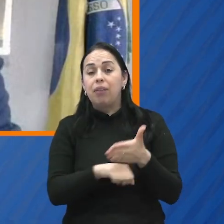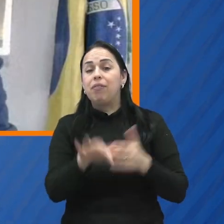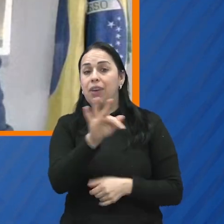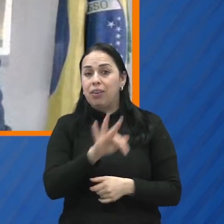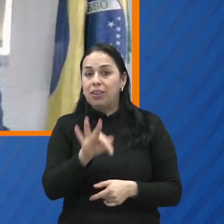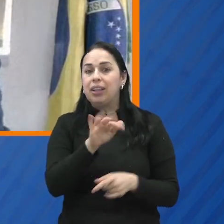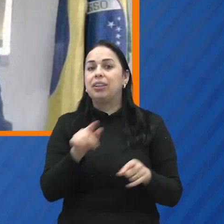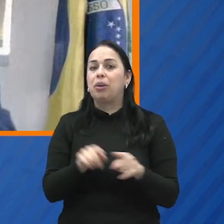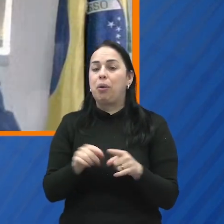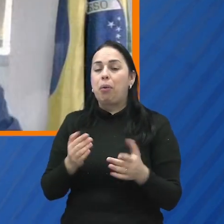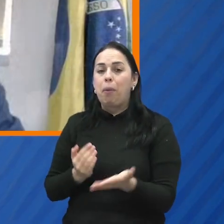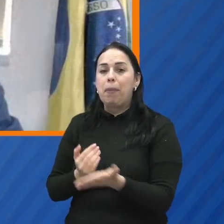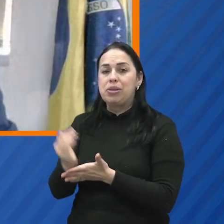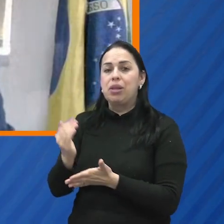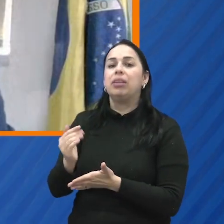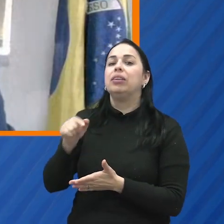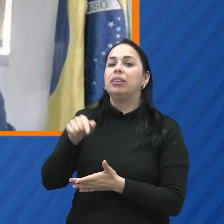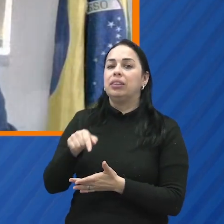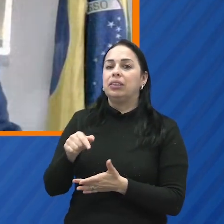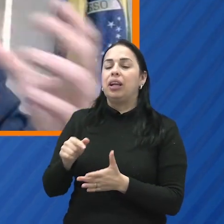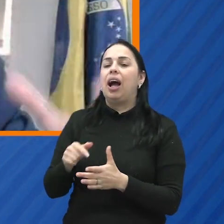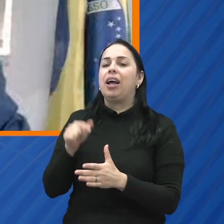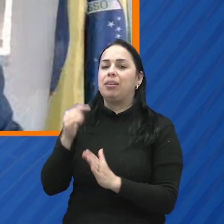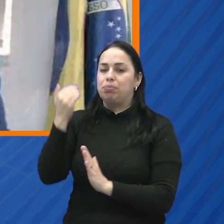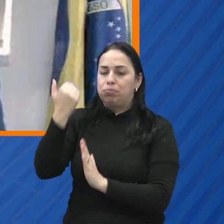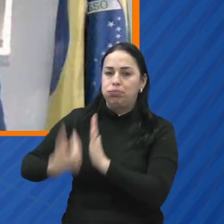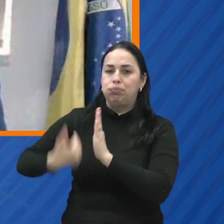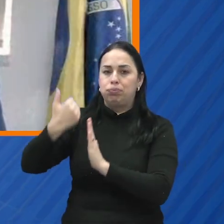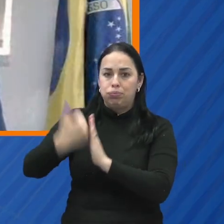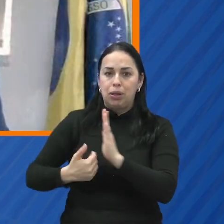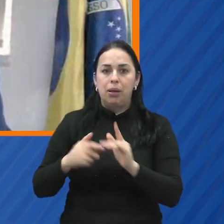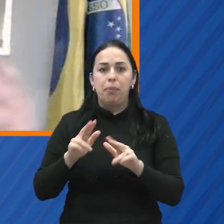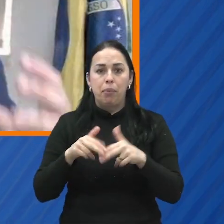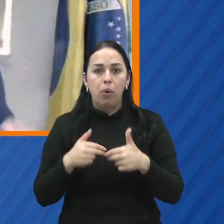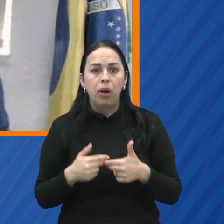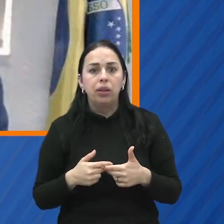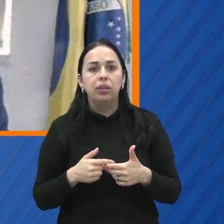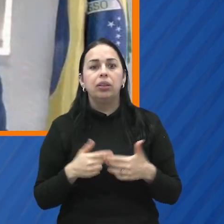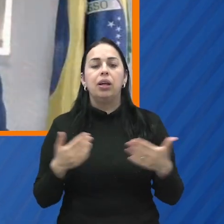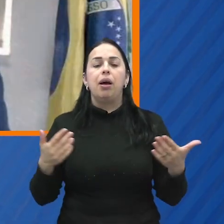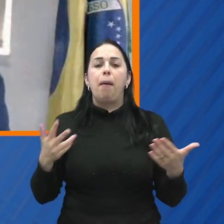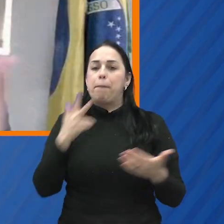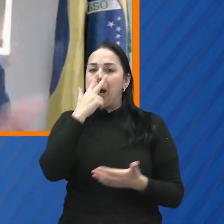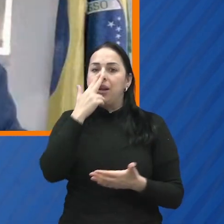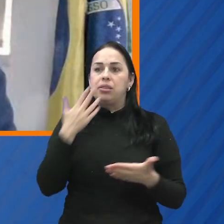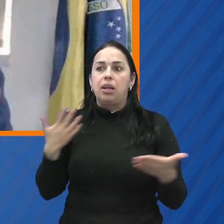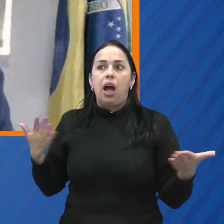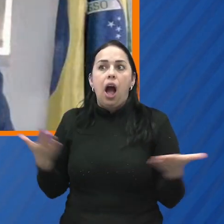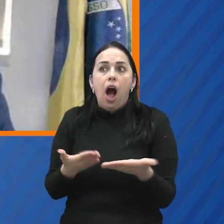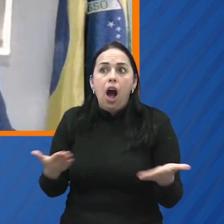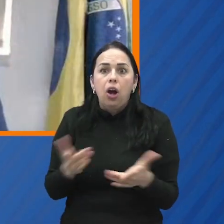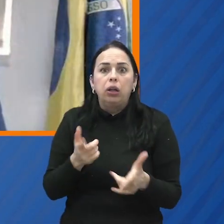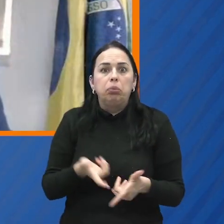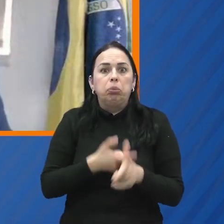fase de amortização começou a fazer com que esse bolo cresça. Então, por isso que dá esse temor, como se